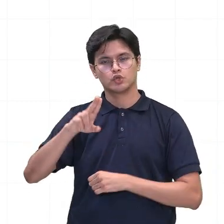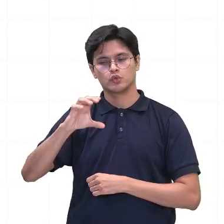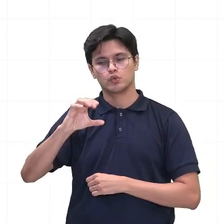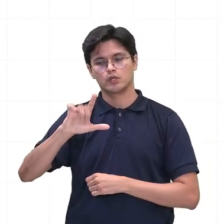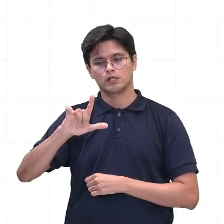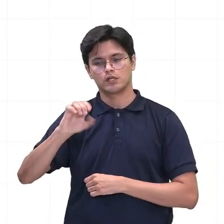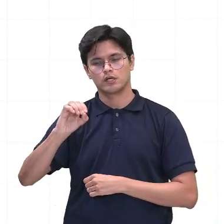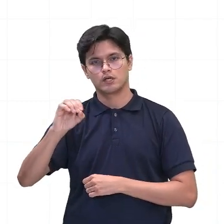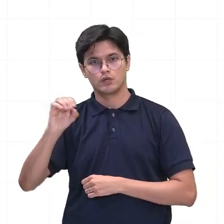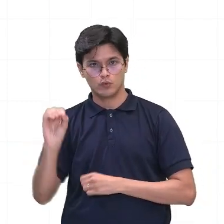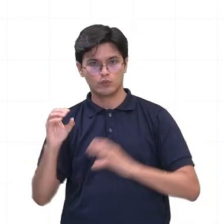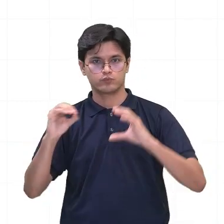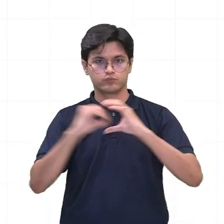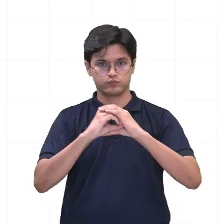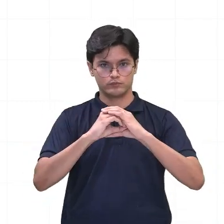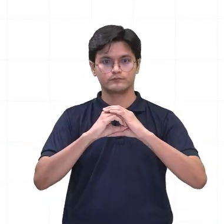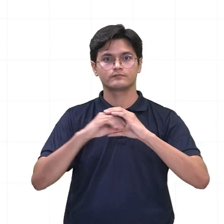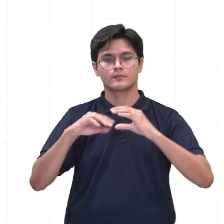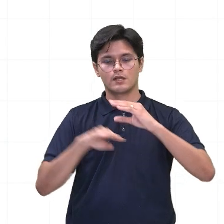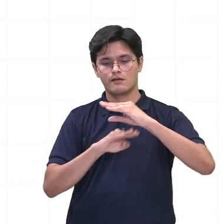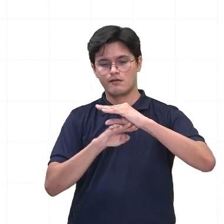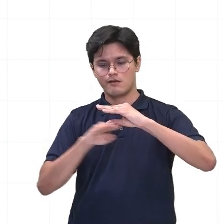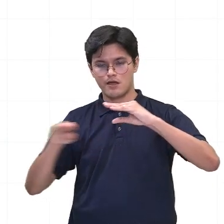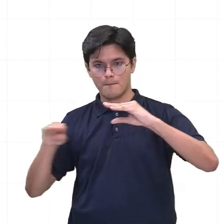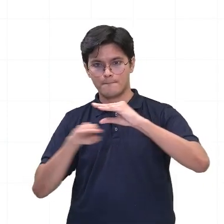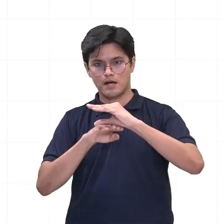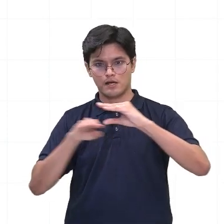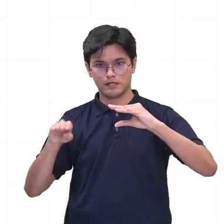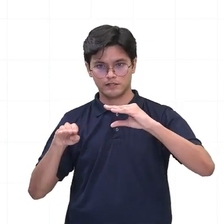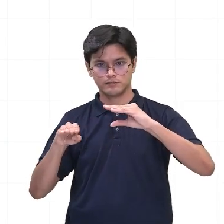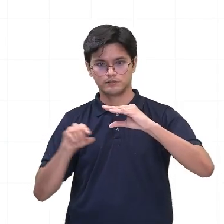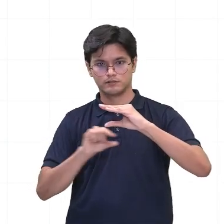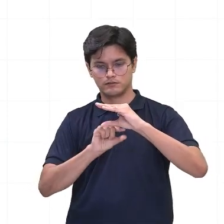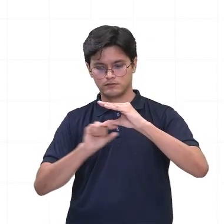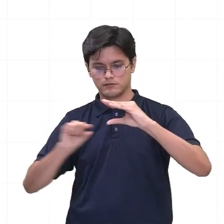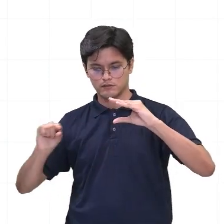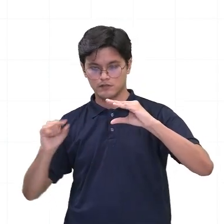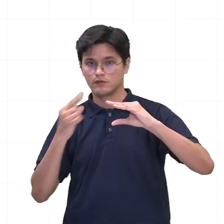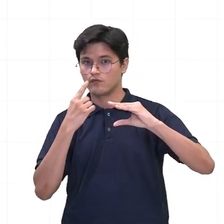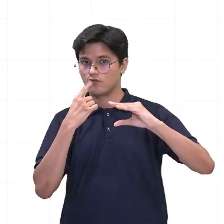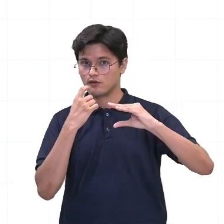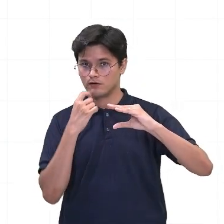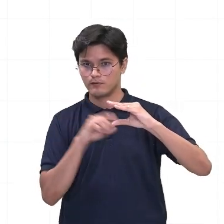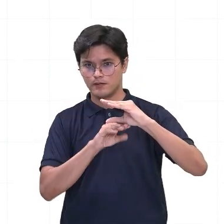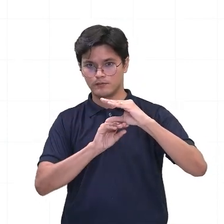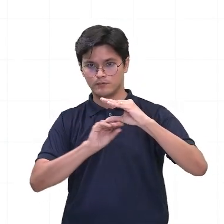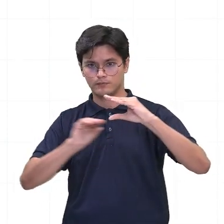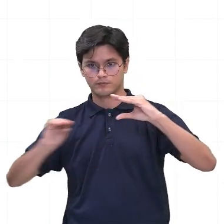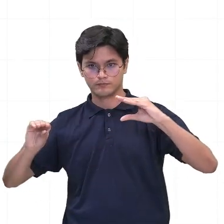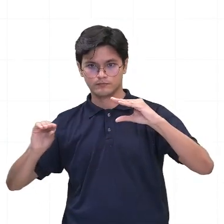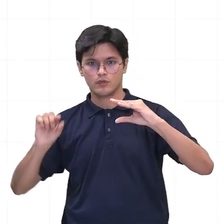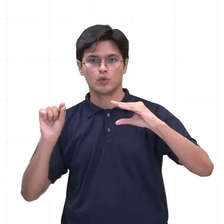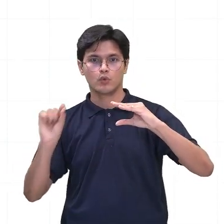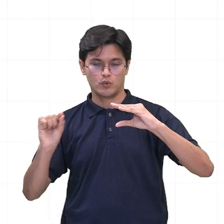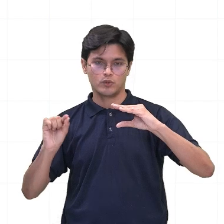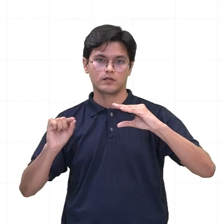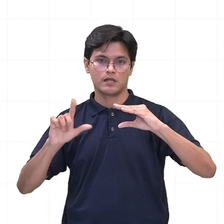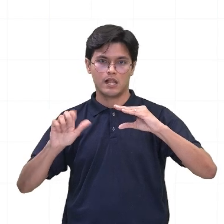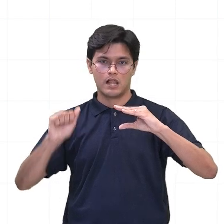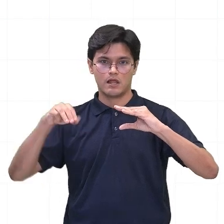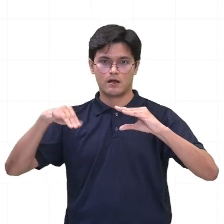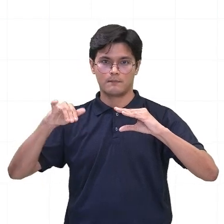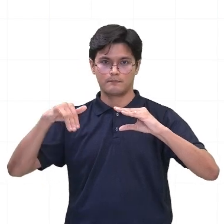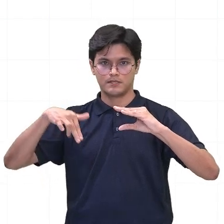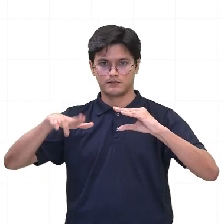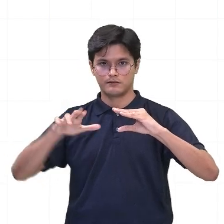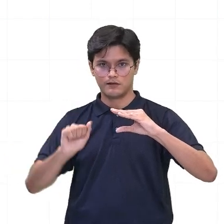E lá embaixo, essa parte mais vermelhinha aqui, mais embaixo, ó, justamente a lâmina basal, que vai